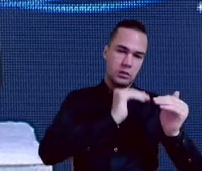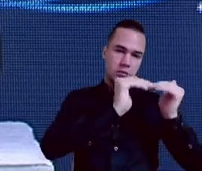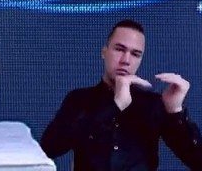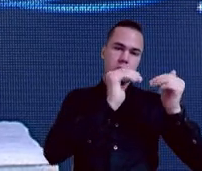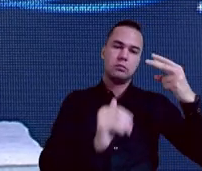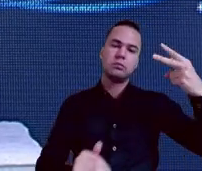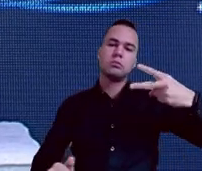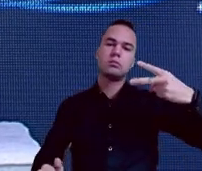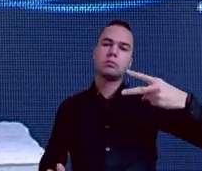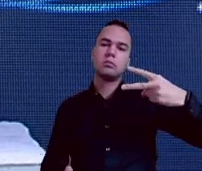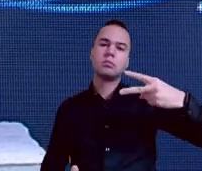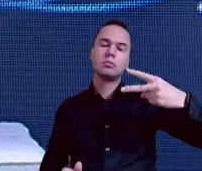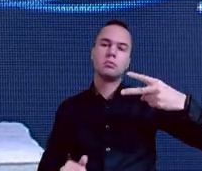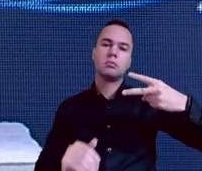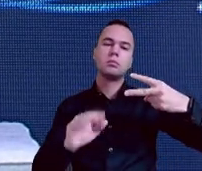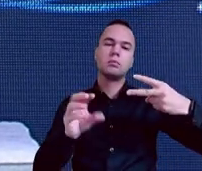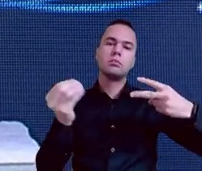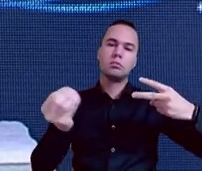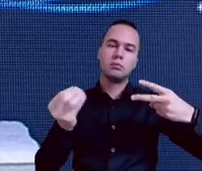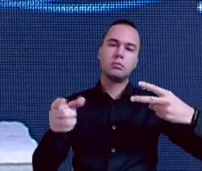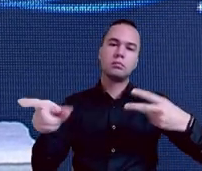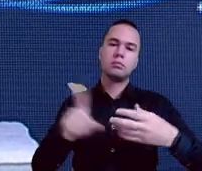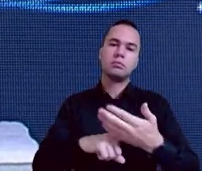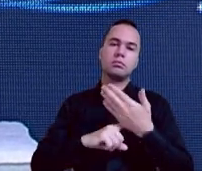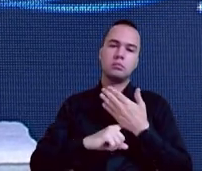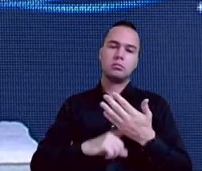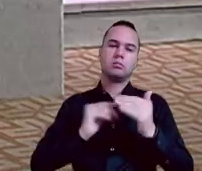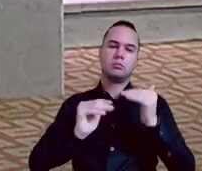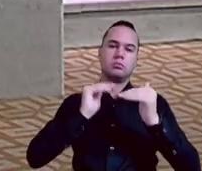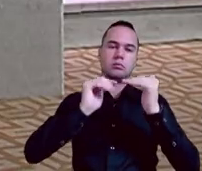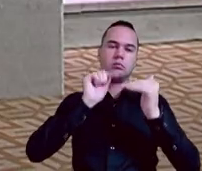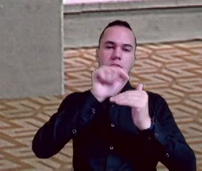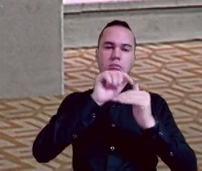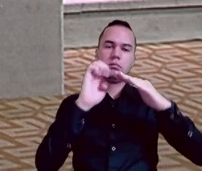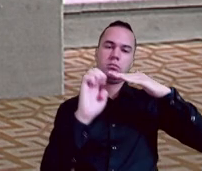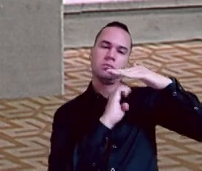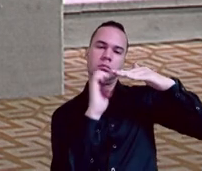é como ele me ajuda a construir uma empresa sustentável